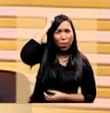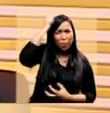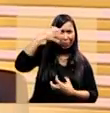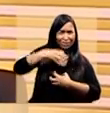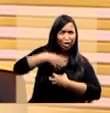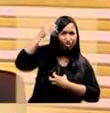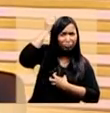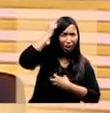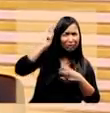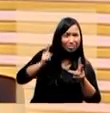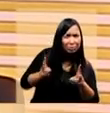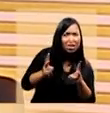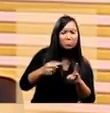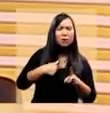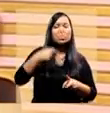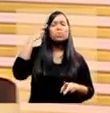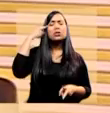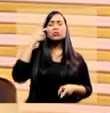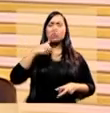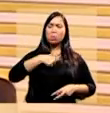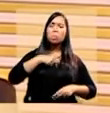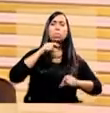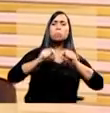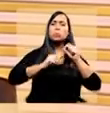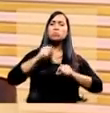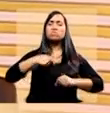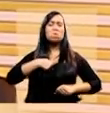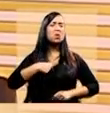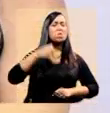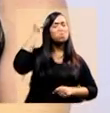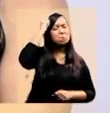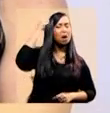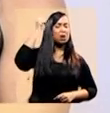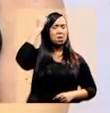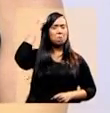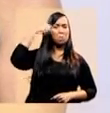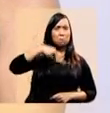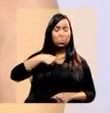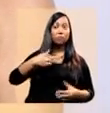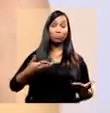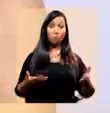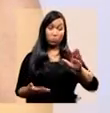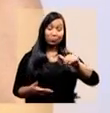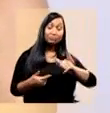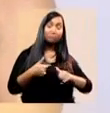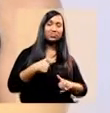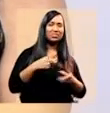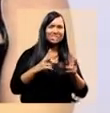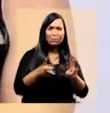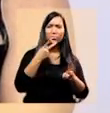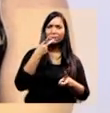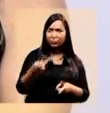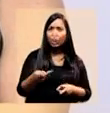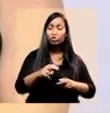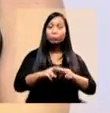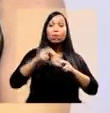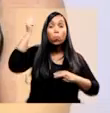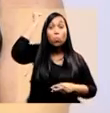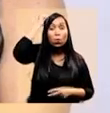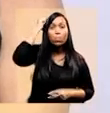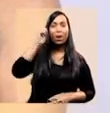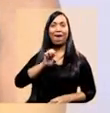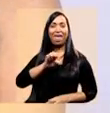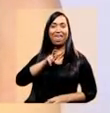ainda se sentem muito culpadas? Elas acreditam que elas motivaram essa agressão? Olha, eu sempre digo a respeito da